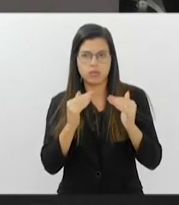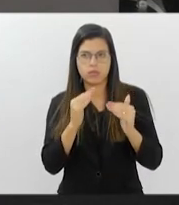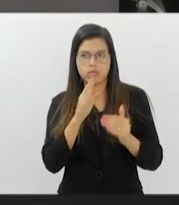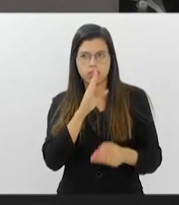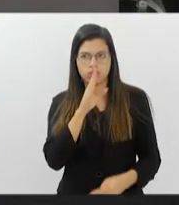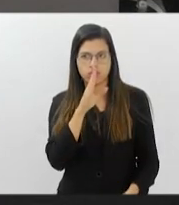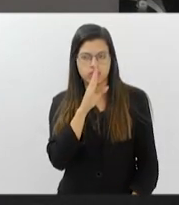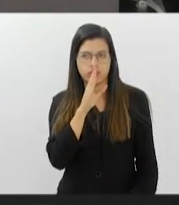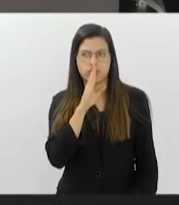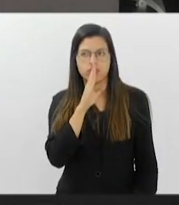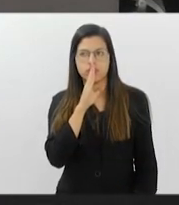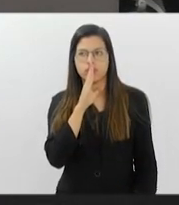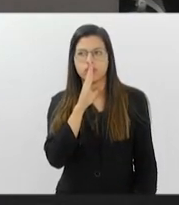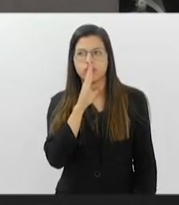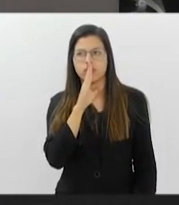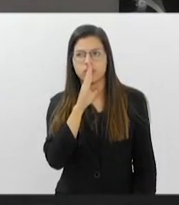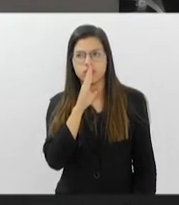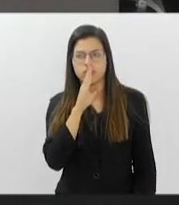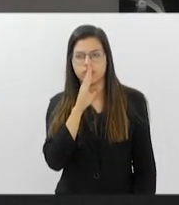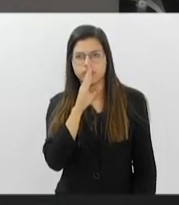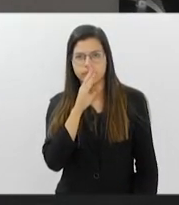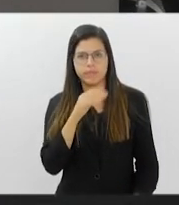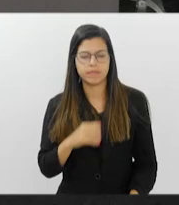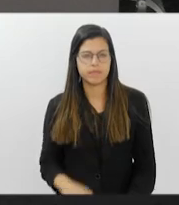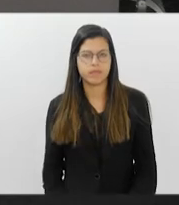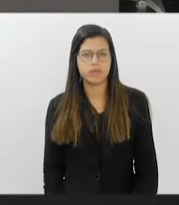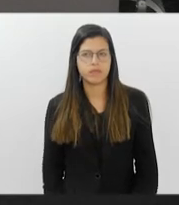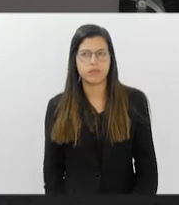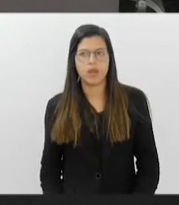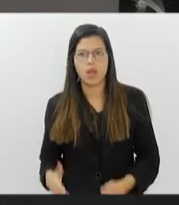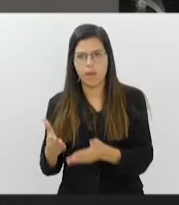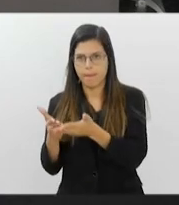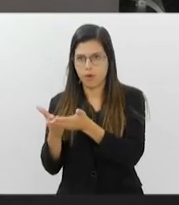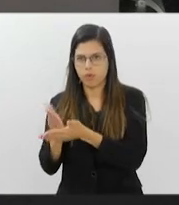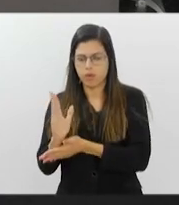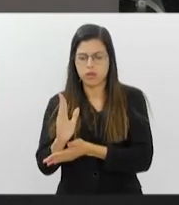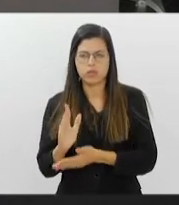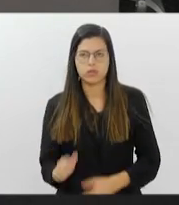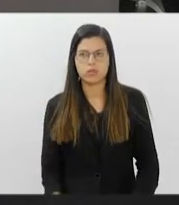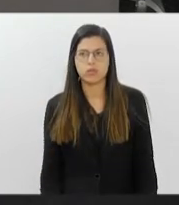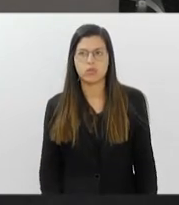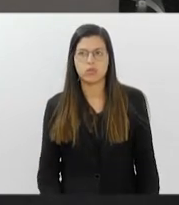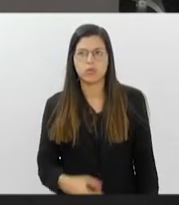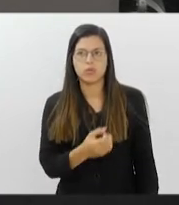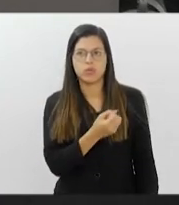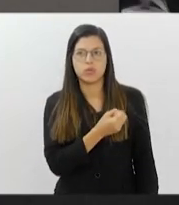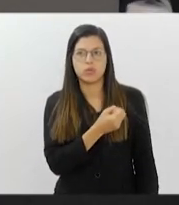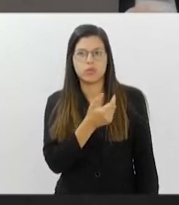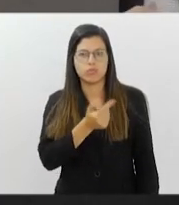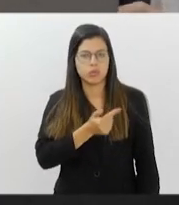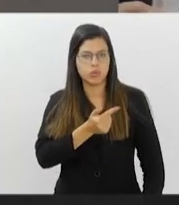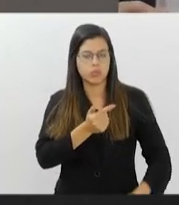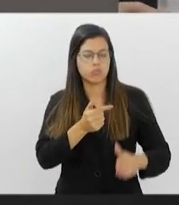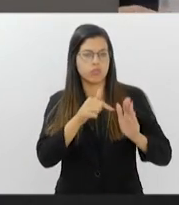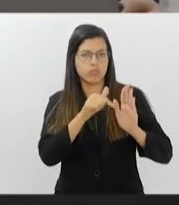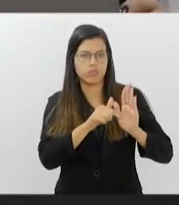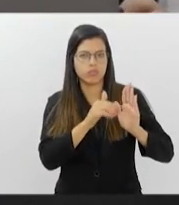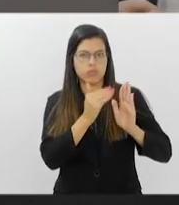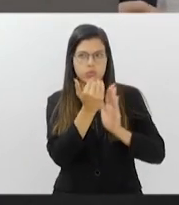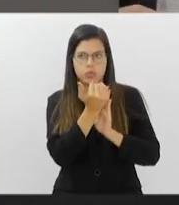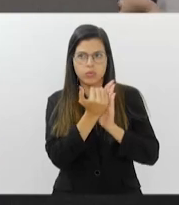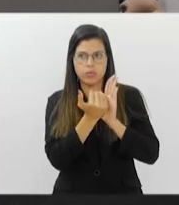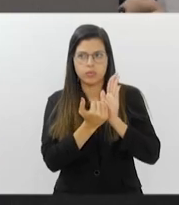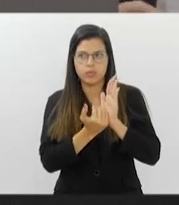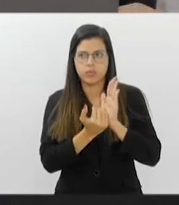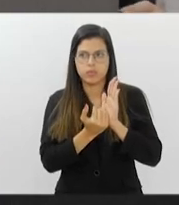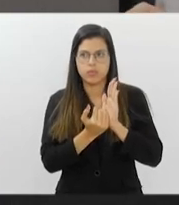aprovam, permaneçam como estão, aprovado. Segundo projeto em pauta,